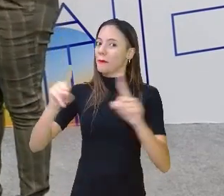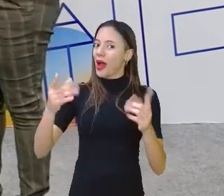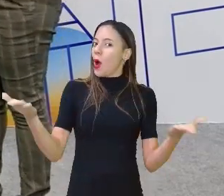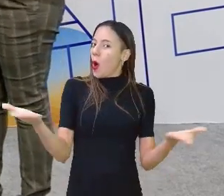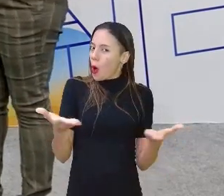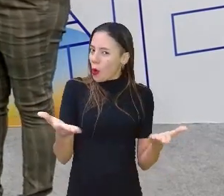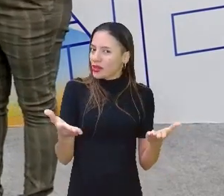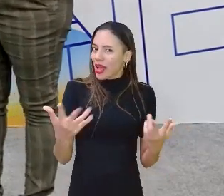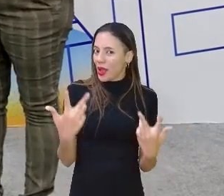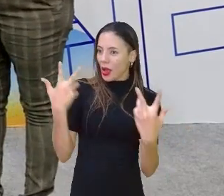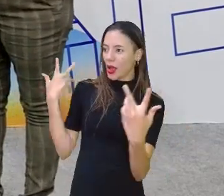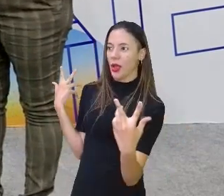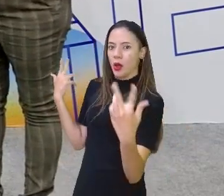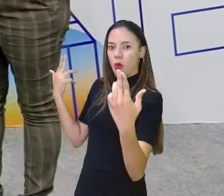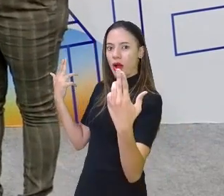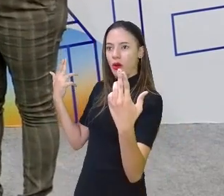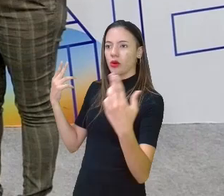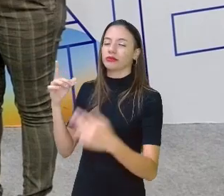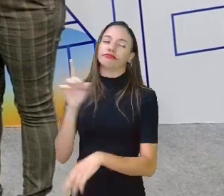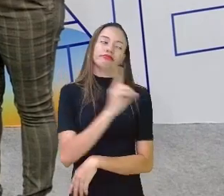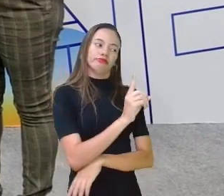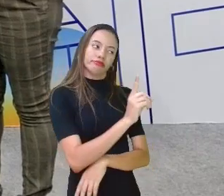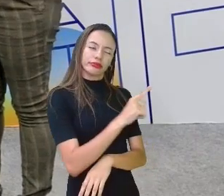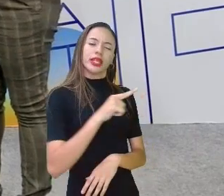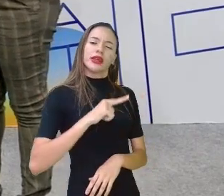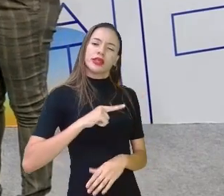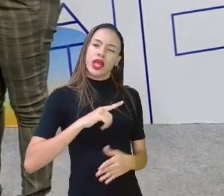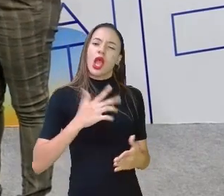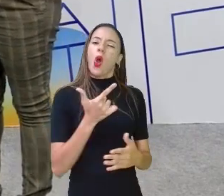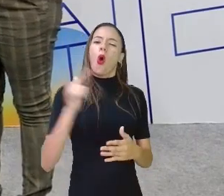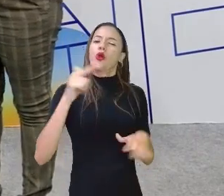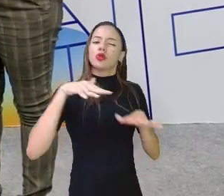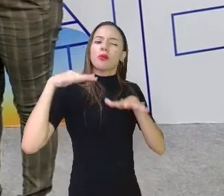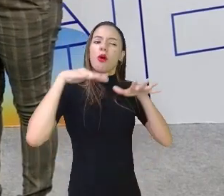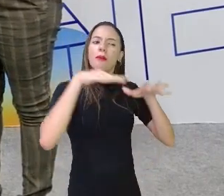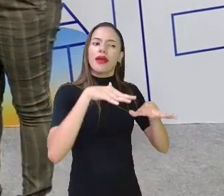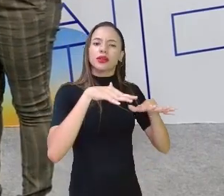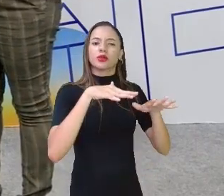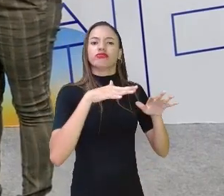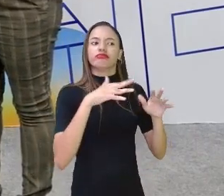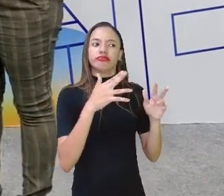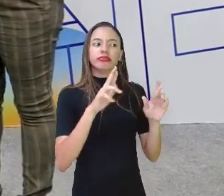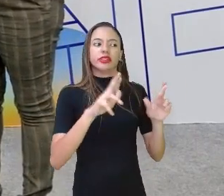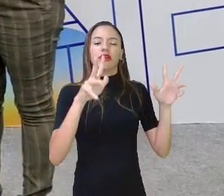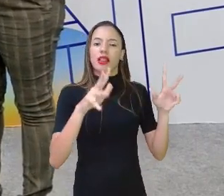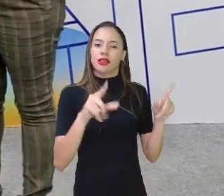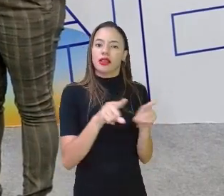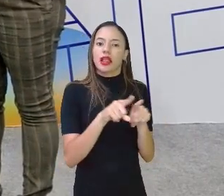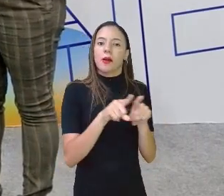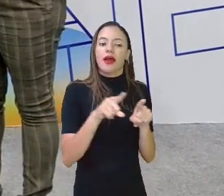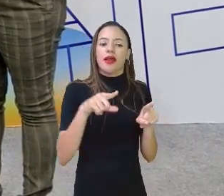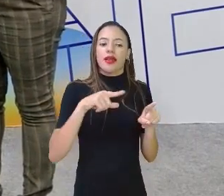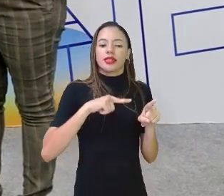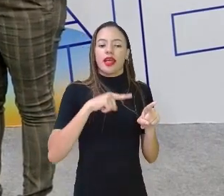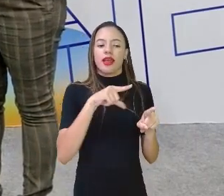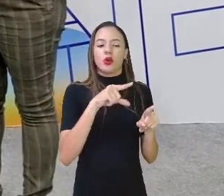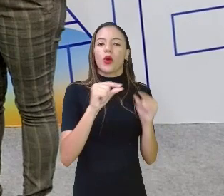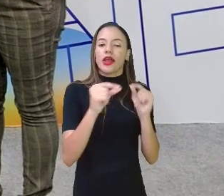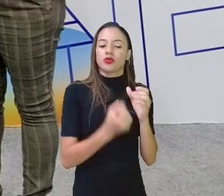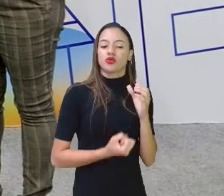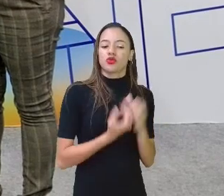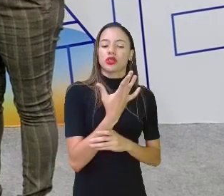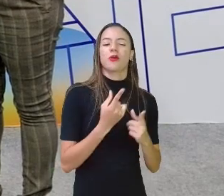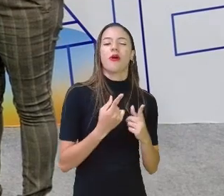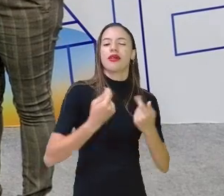Hoje houveram muitos outros movimentos. Mas foi daí, né, o nascedouro daquela necessidade